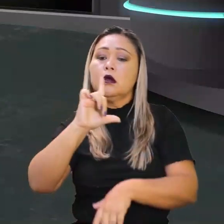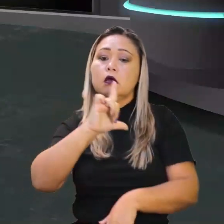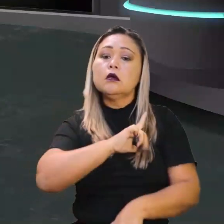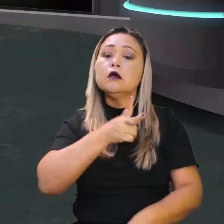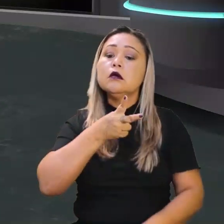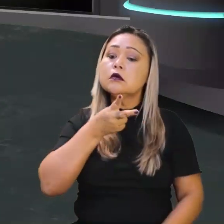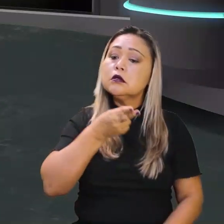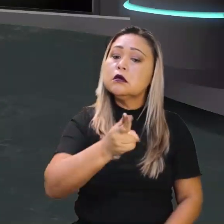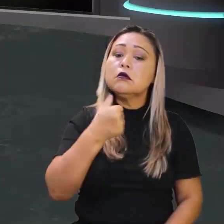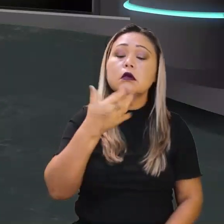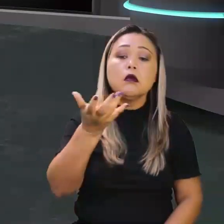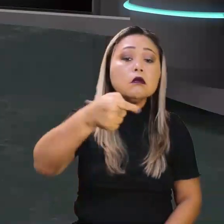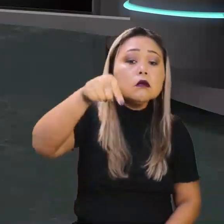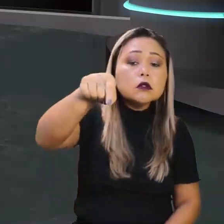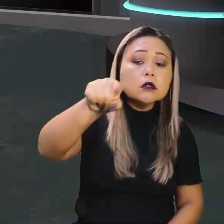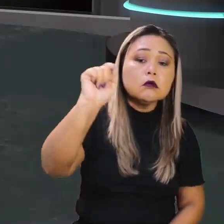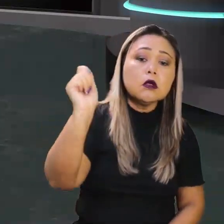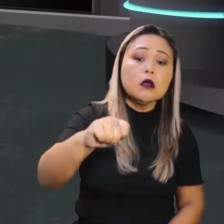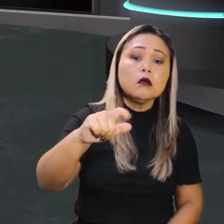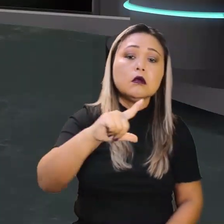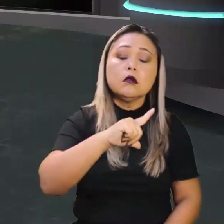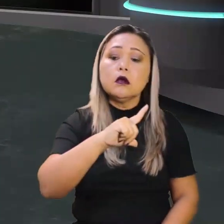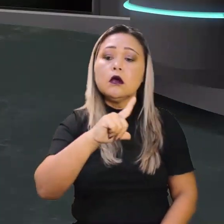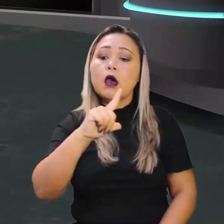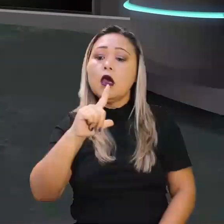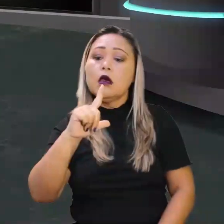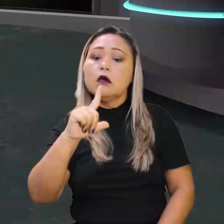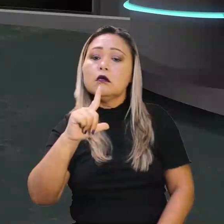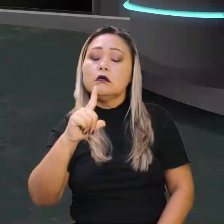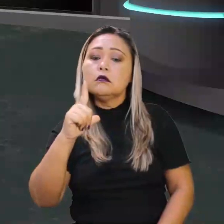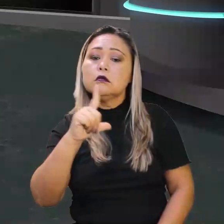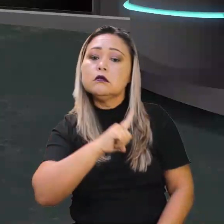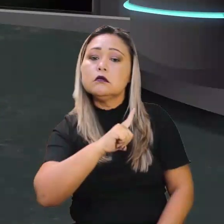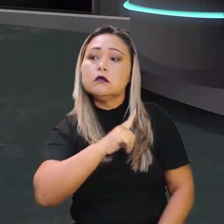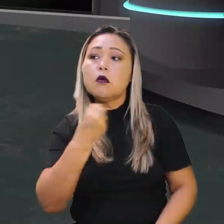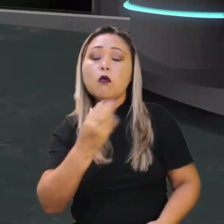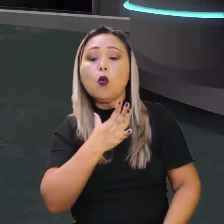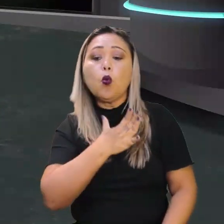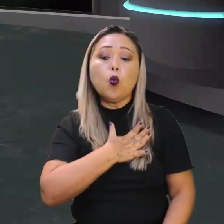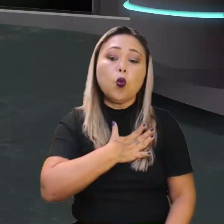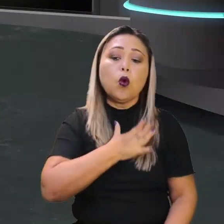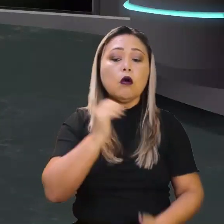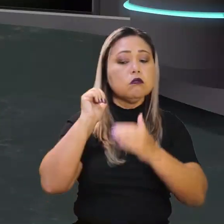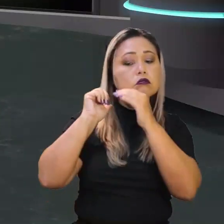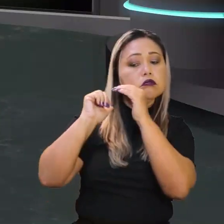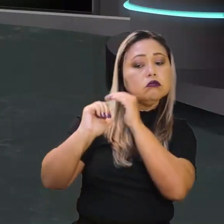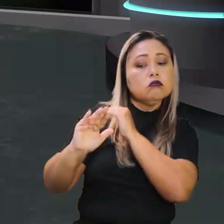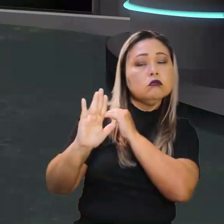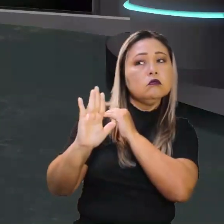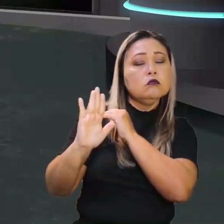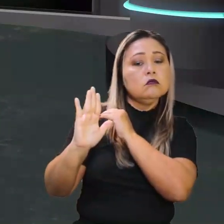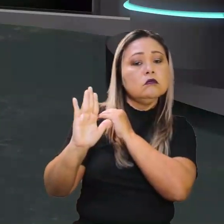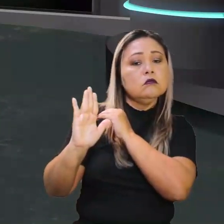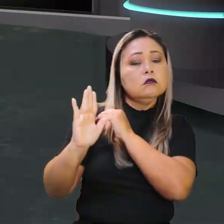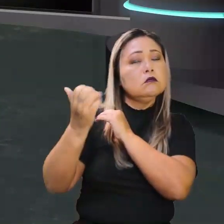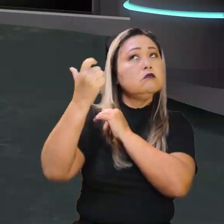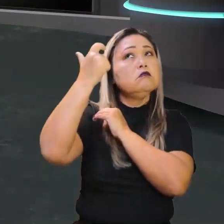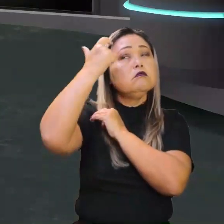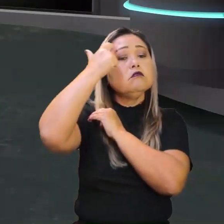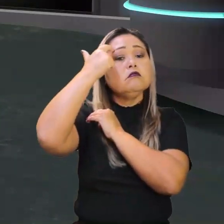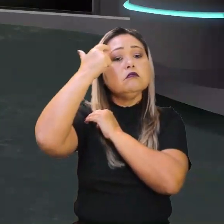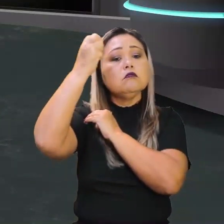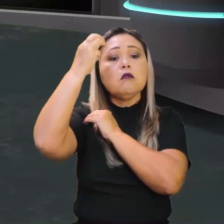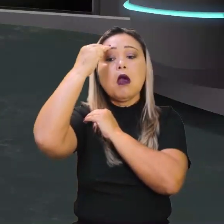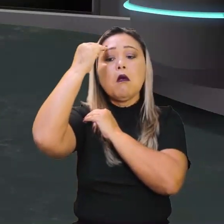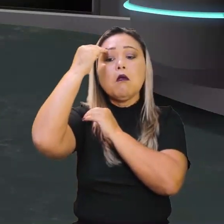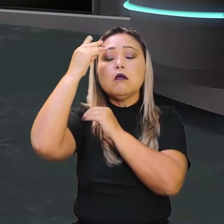estamos sempre buscando que você tenha assim, uma maneira de gostar e de guardar sempre na sua memória